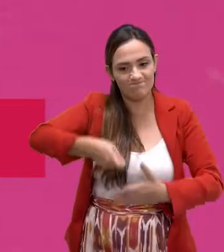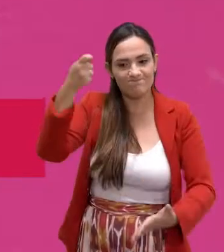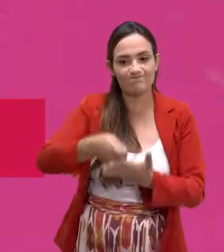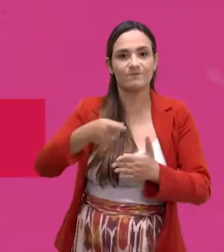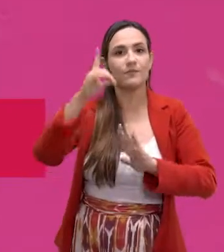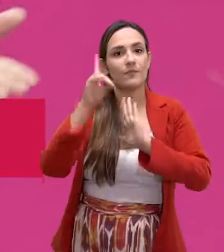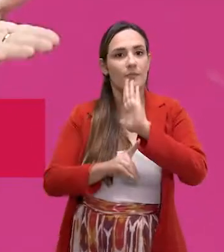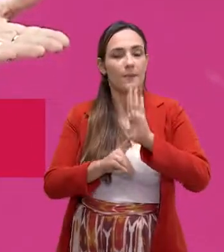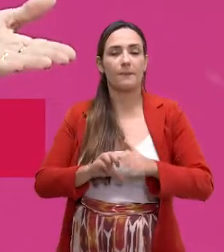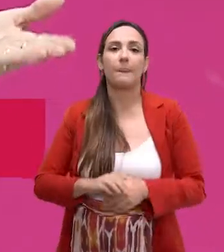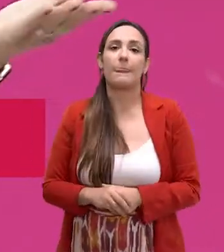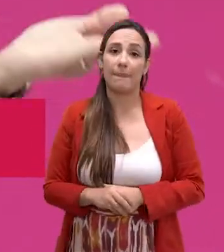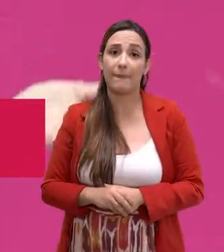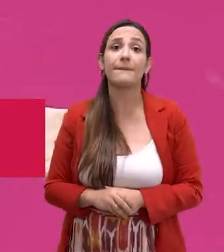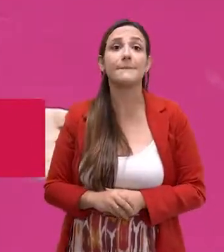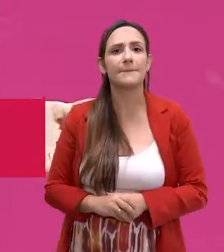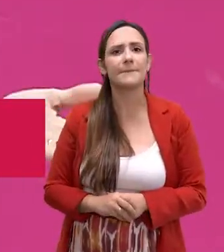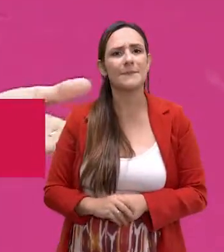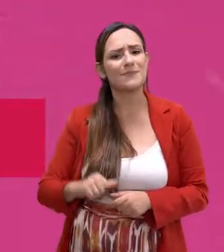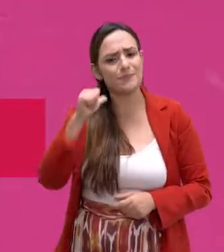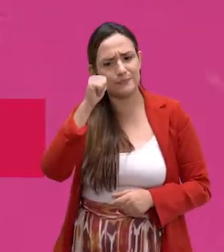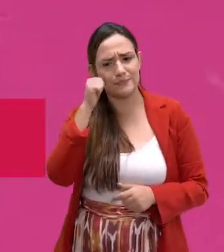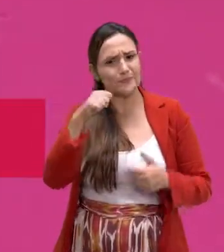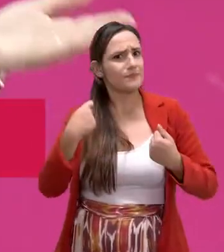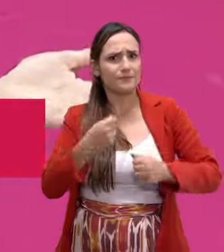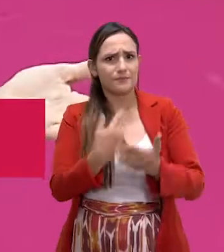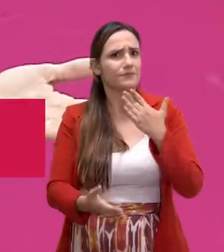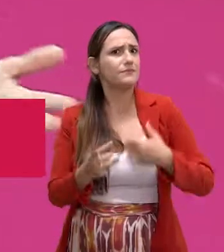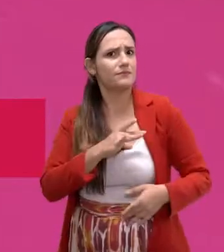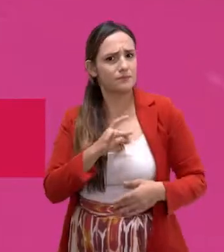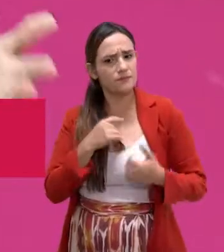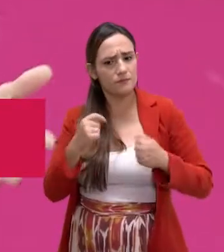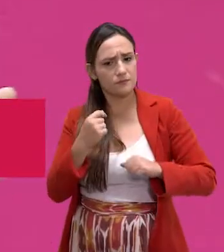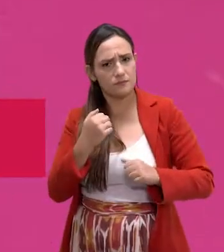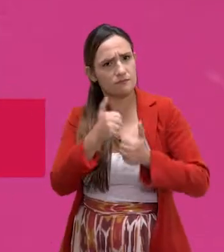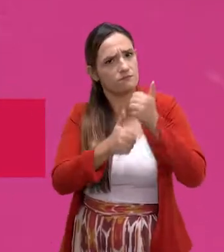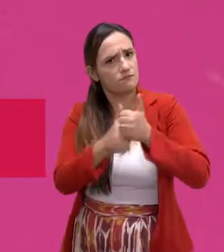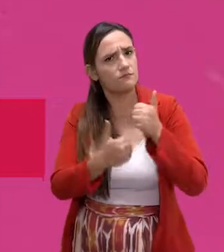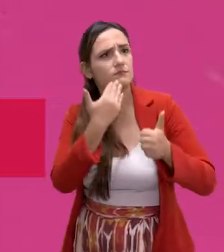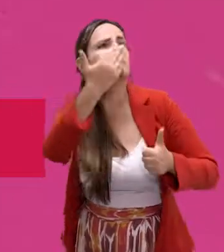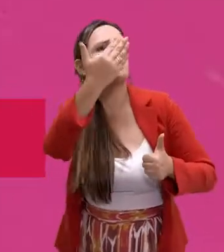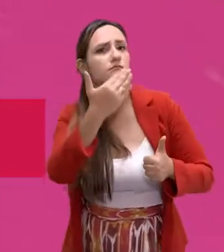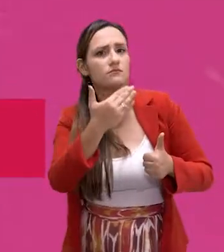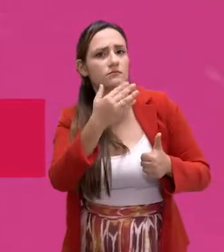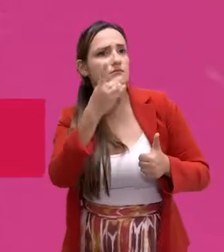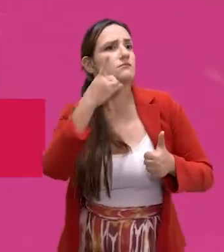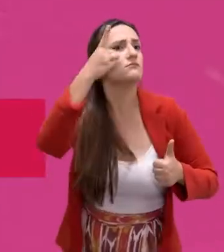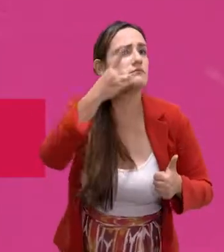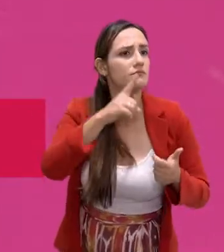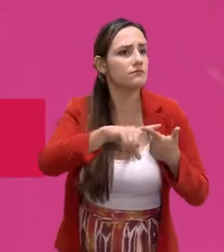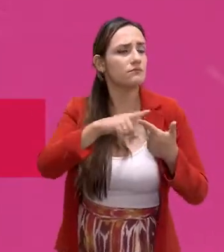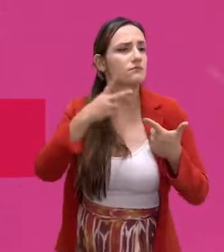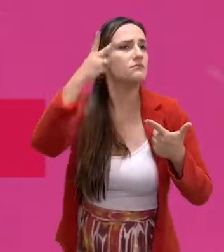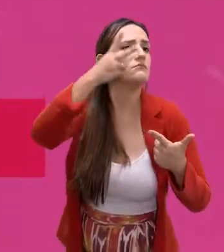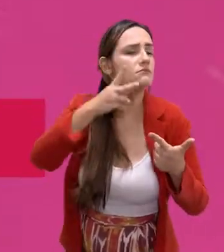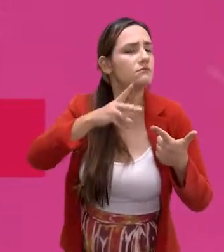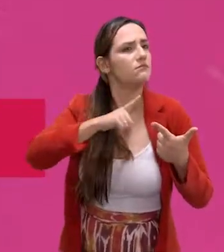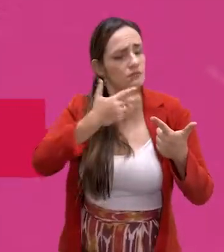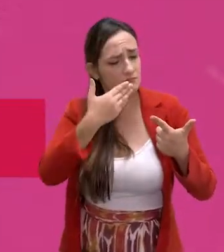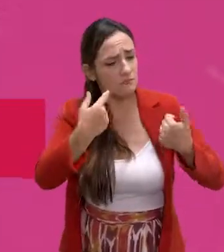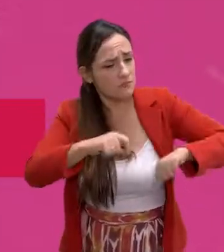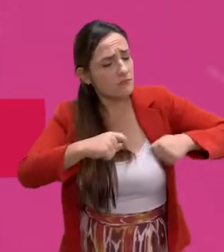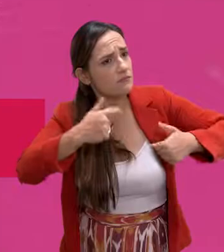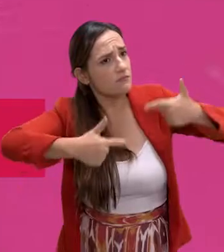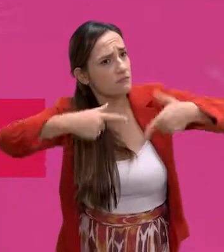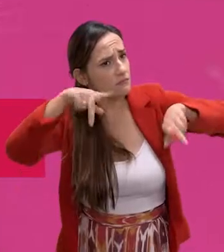direitos. É importante que as mulheres percam o medo também, reivindiquem, né, junto aos seus candidatos, ao seu deputado, ao seu vereador, políticas públicas